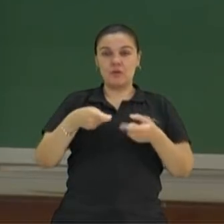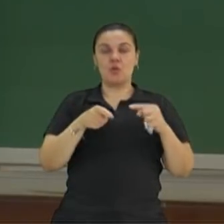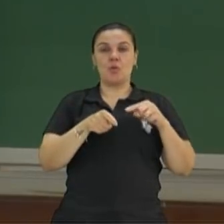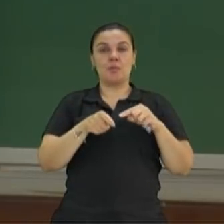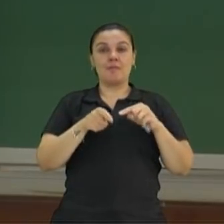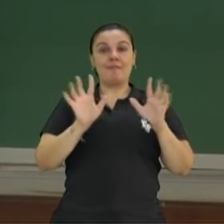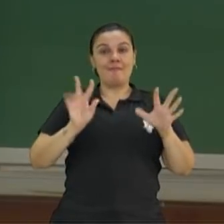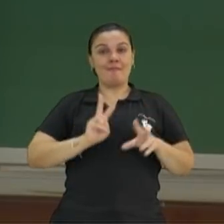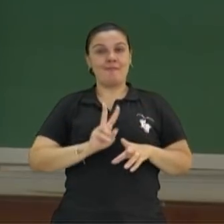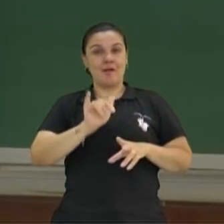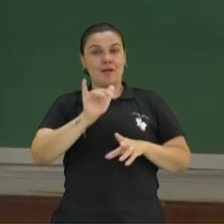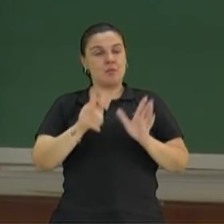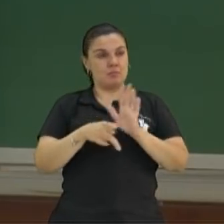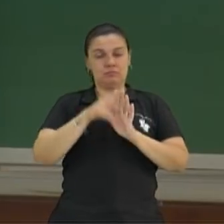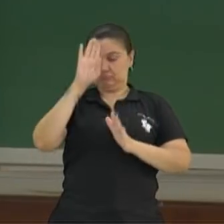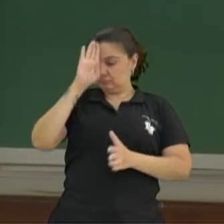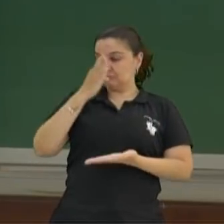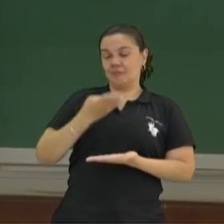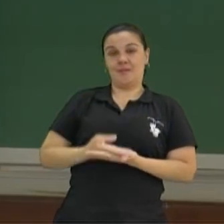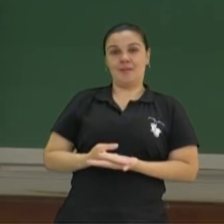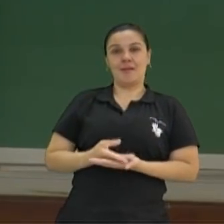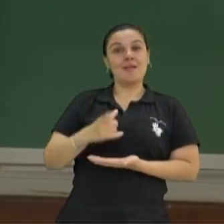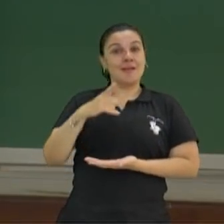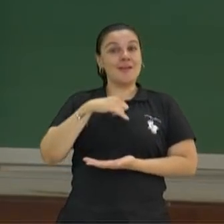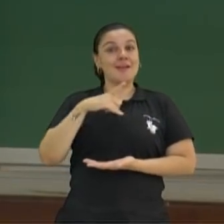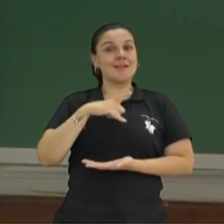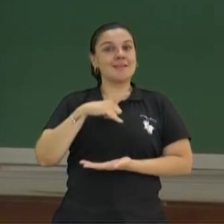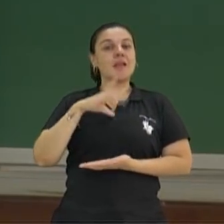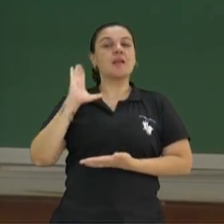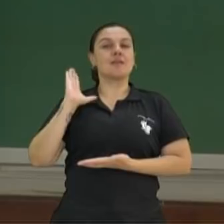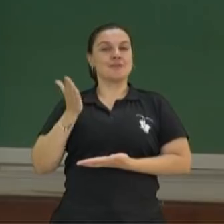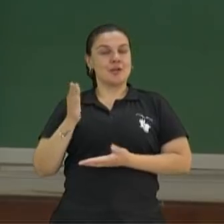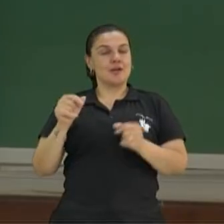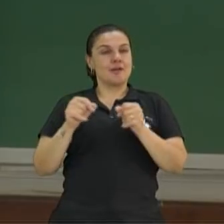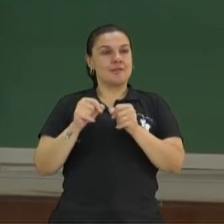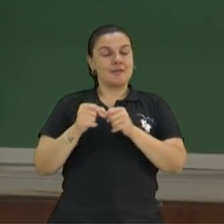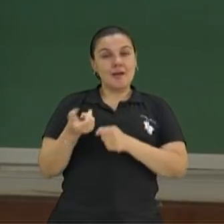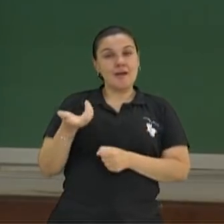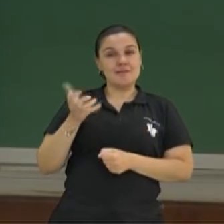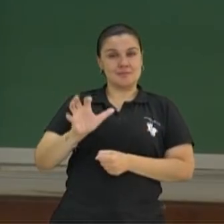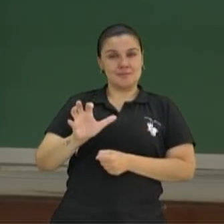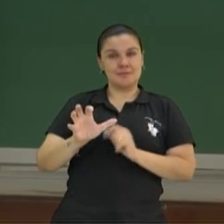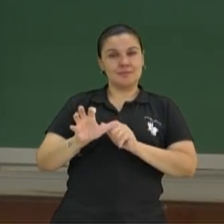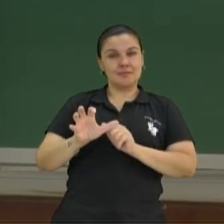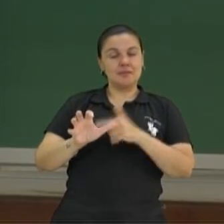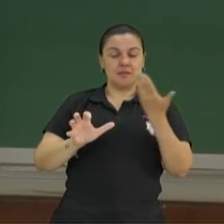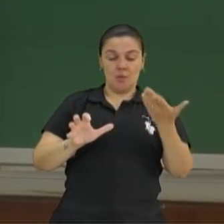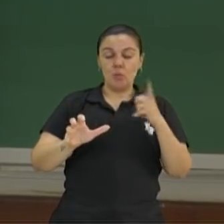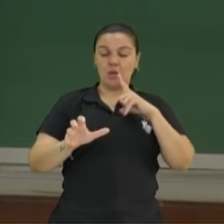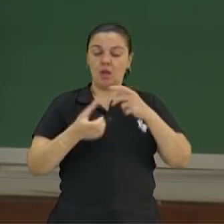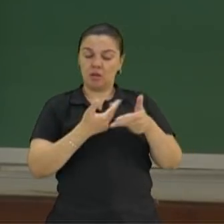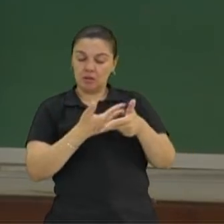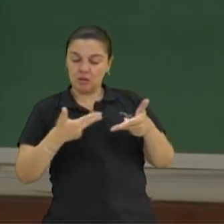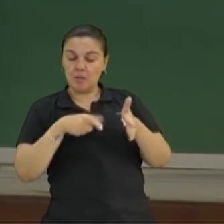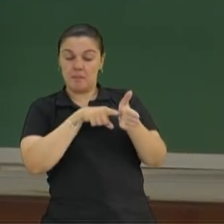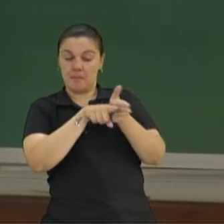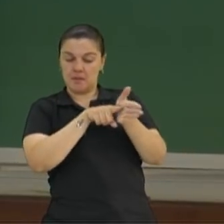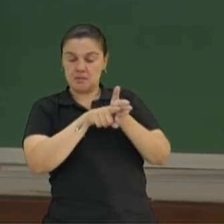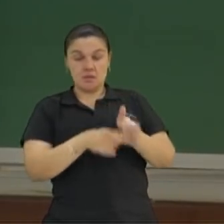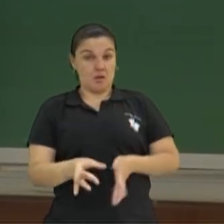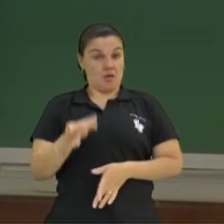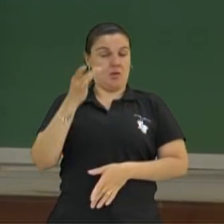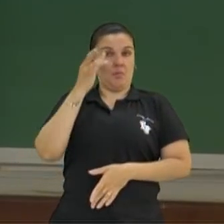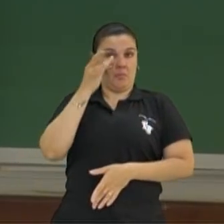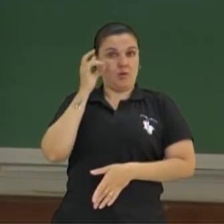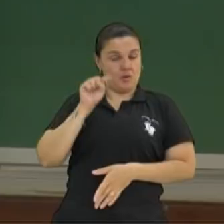que levam a crer que tenha ocorrido de determinada maneira e existem indícios científicos que